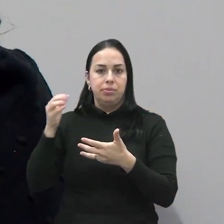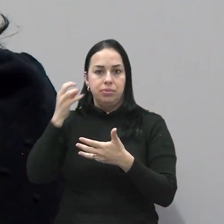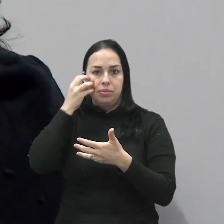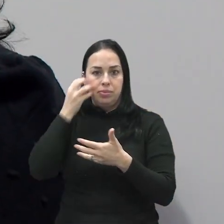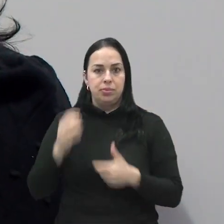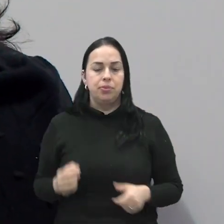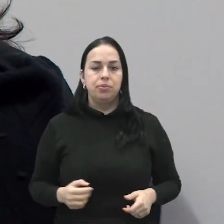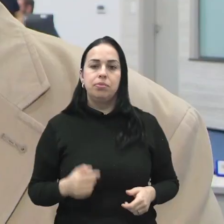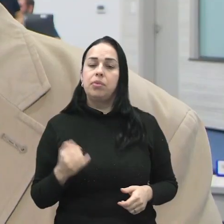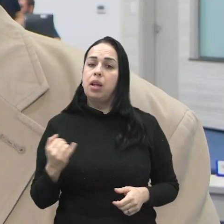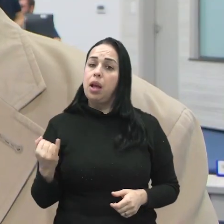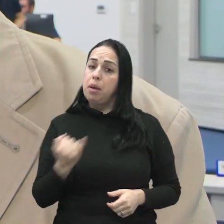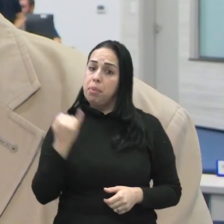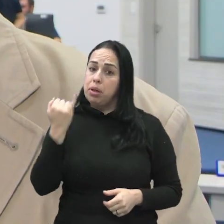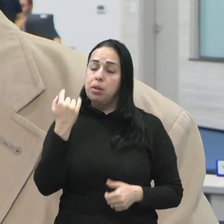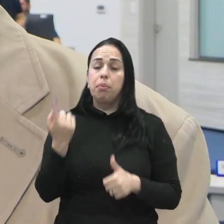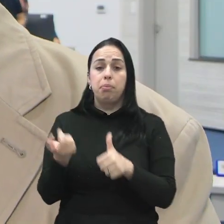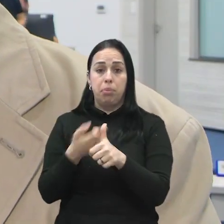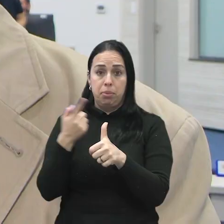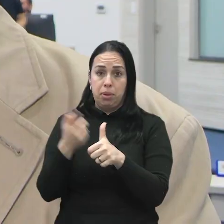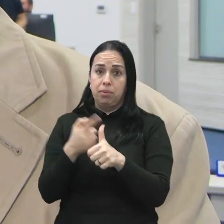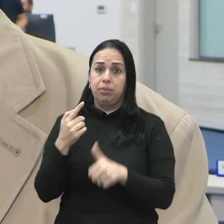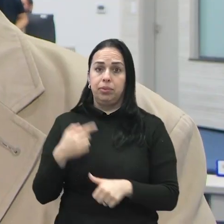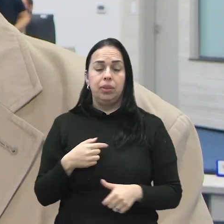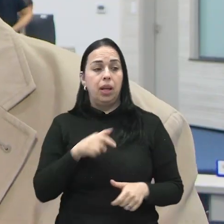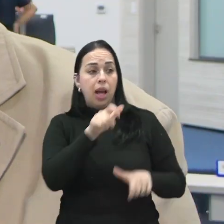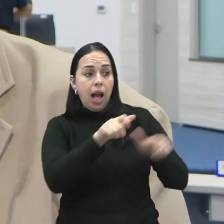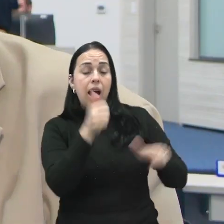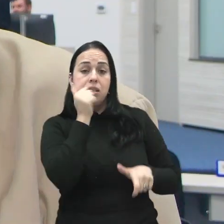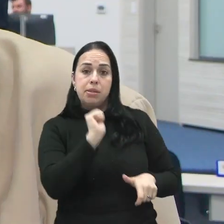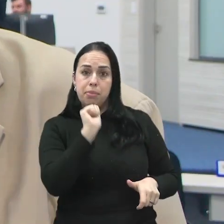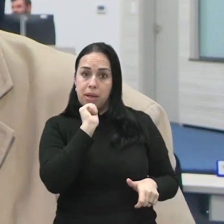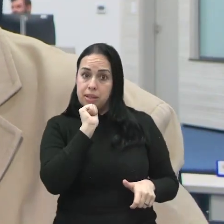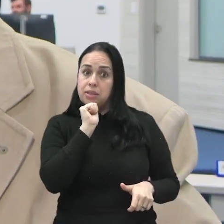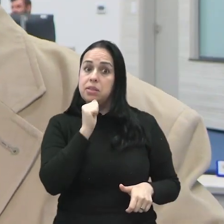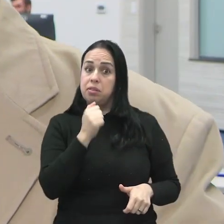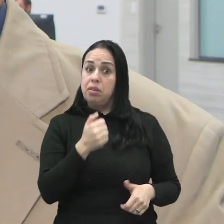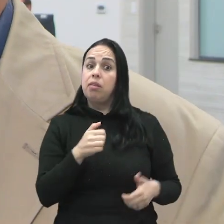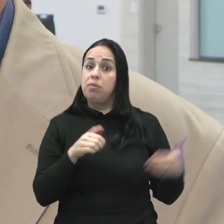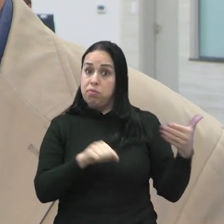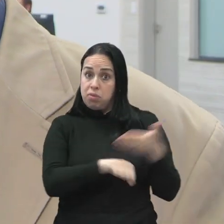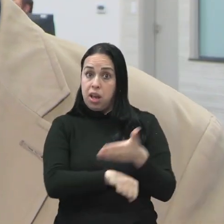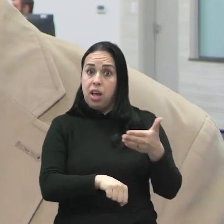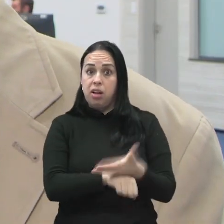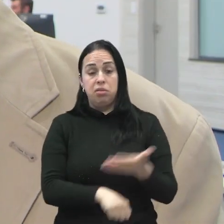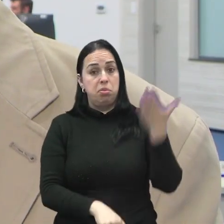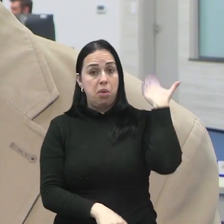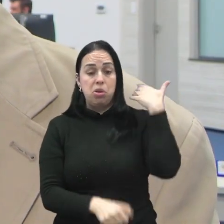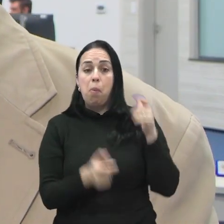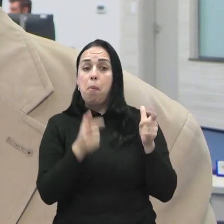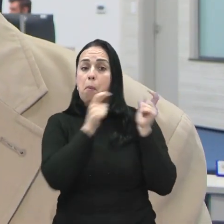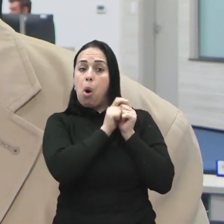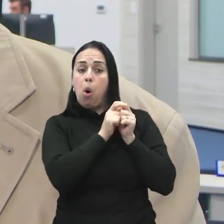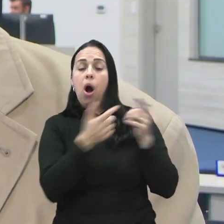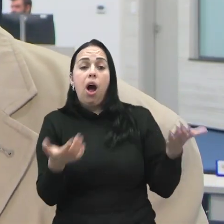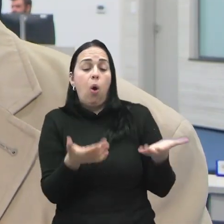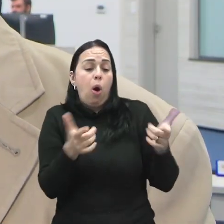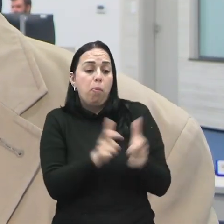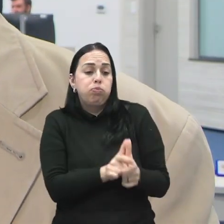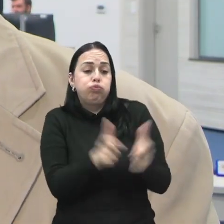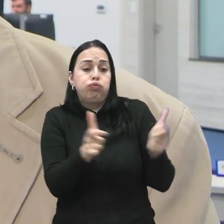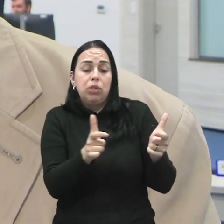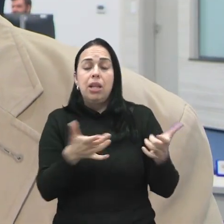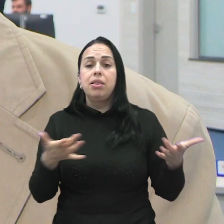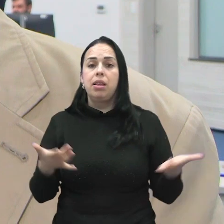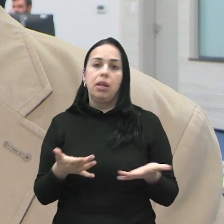e Juliana Fraga. E é muito importante, primeiro ponto, né? Vieram mais mães do que da outra vez, né? Também a